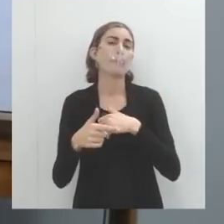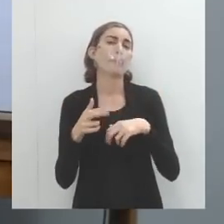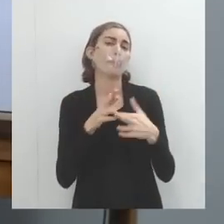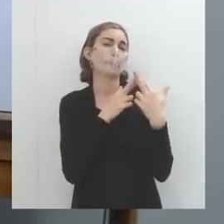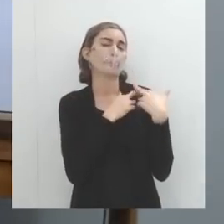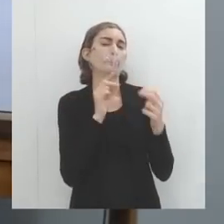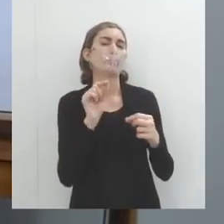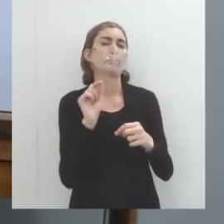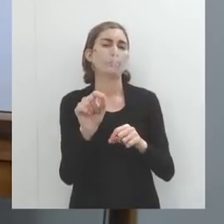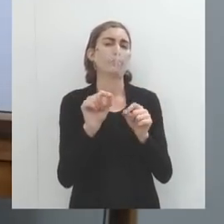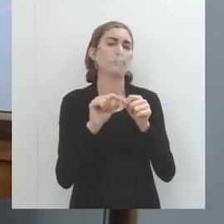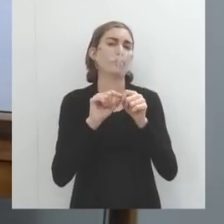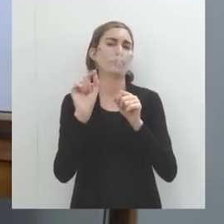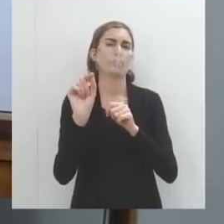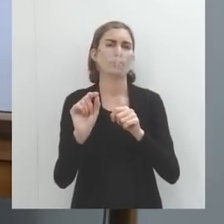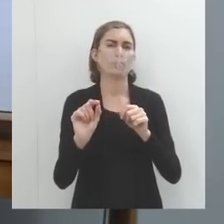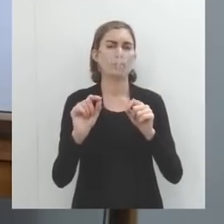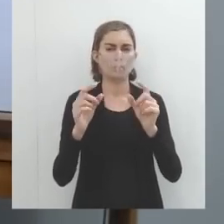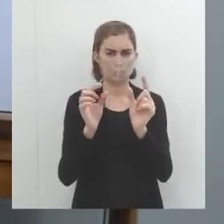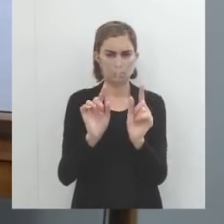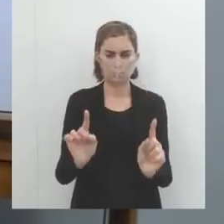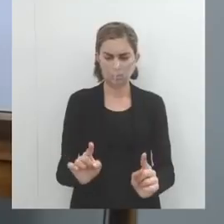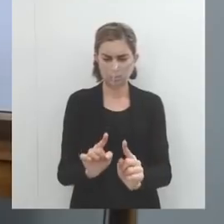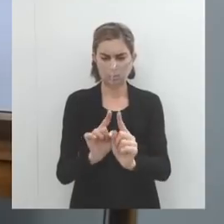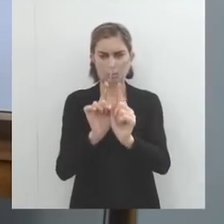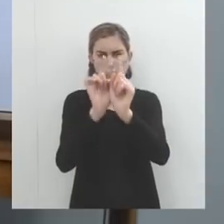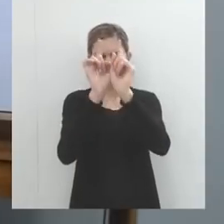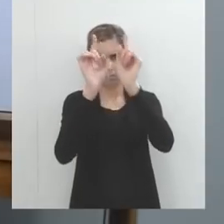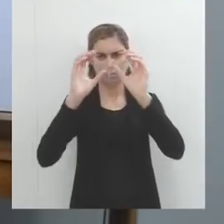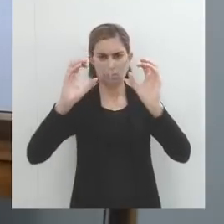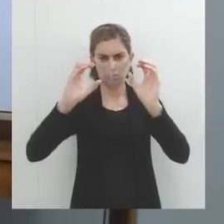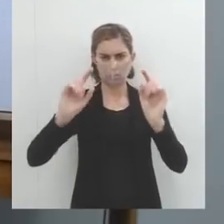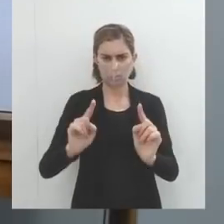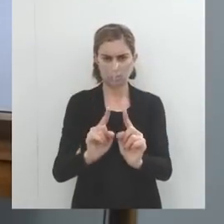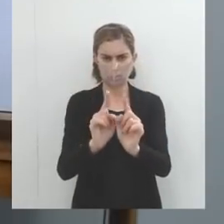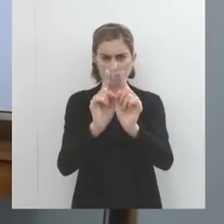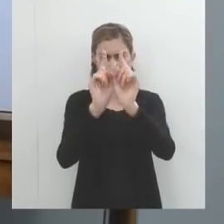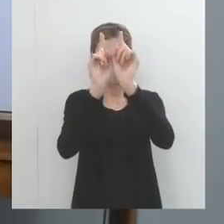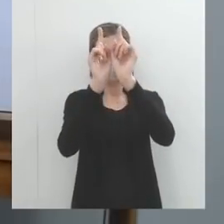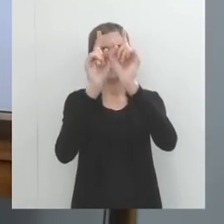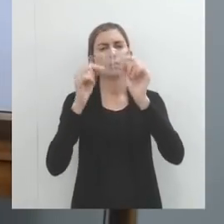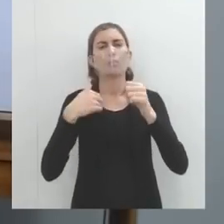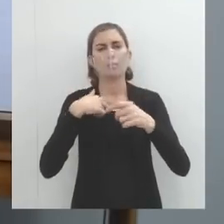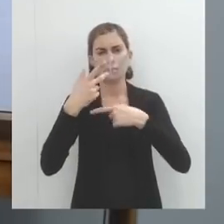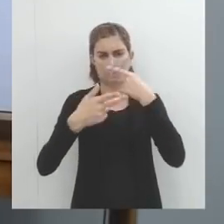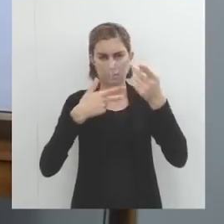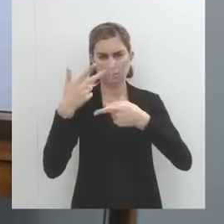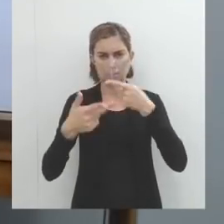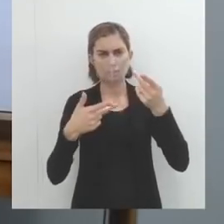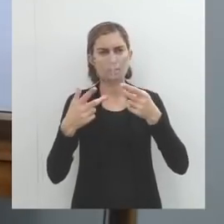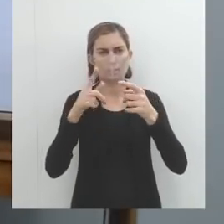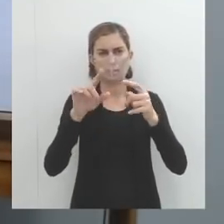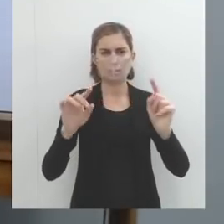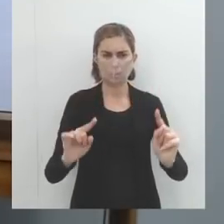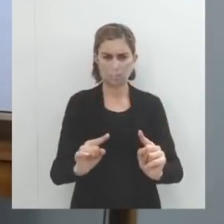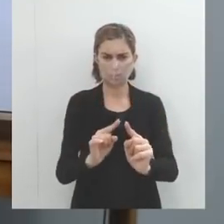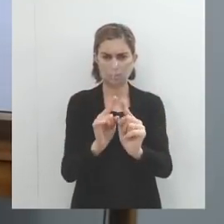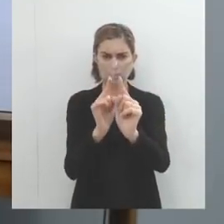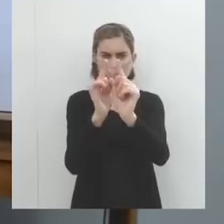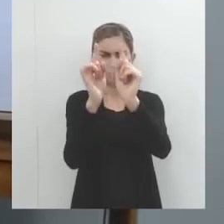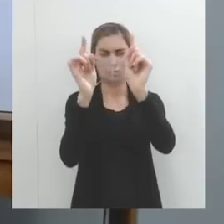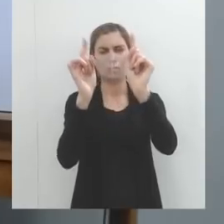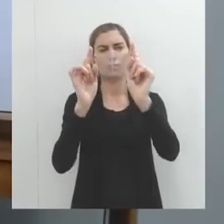canal? Preste atenção. Esses tubos que são chamados de canais deferentes, como eu disse a vocês, eles partem dos